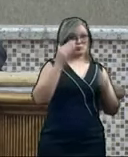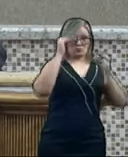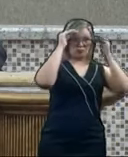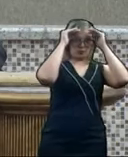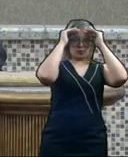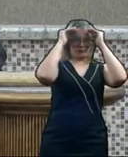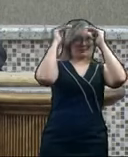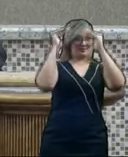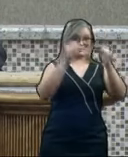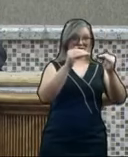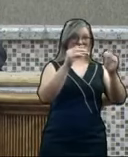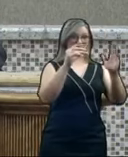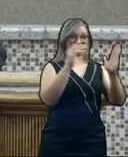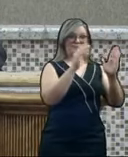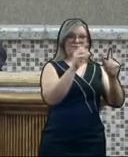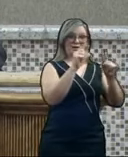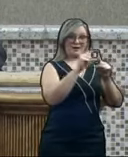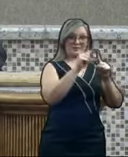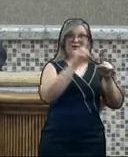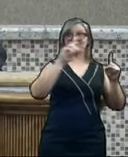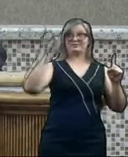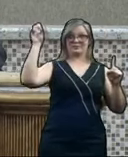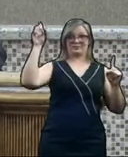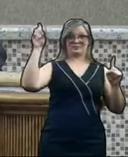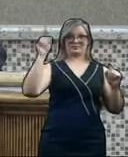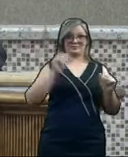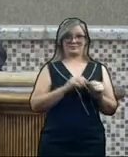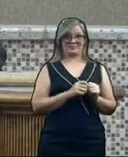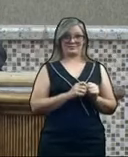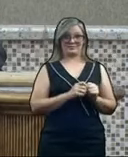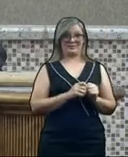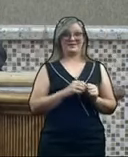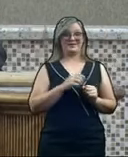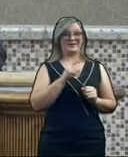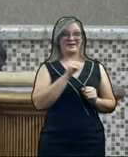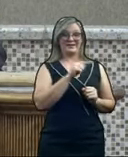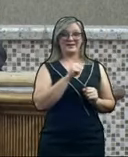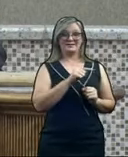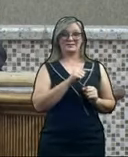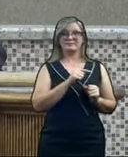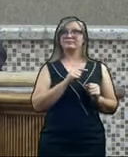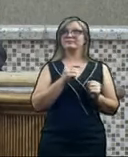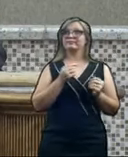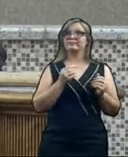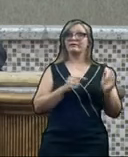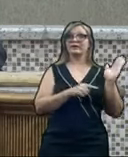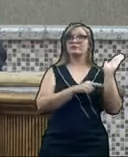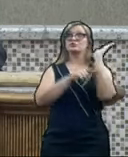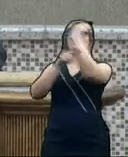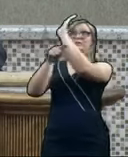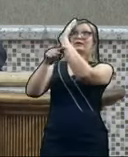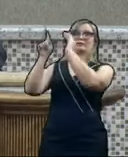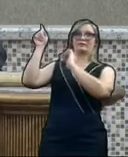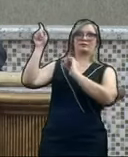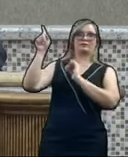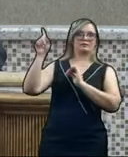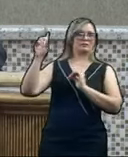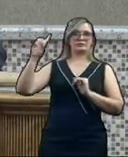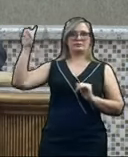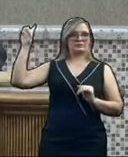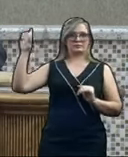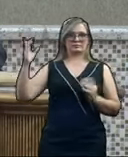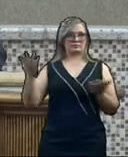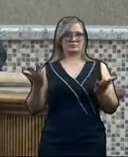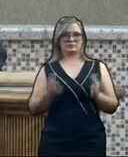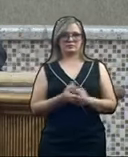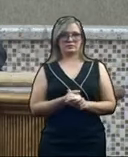eles quiseram ajudar a Deus bom e tem hora que o problema está tão forte na nossa porta